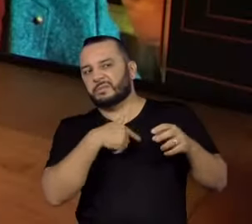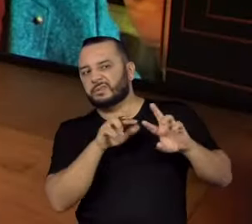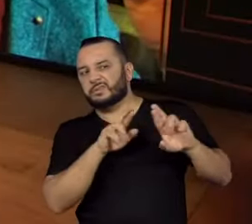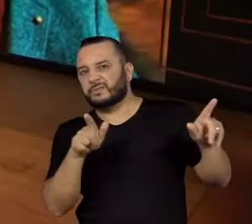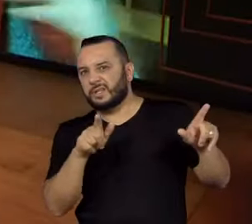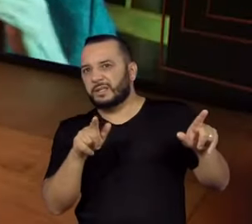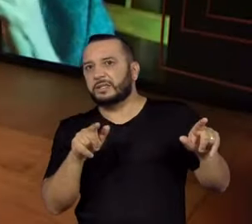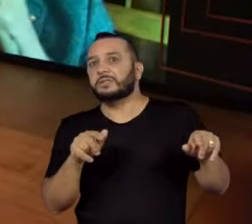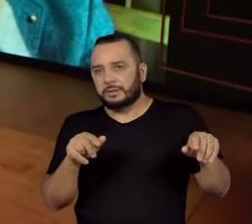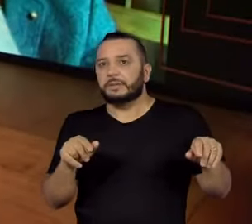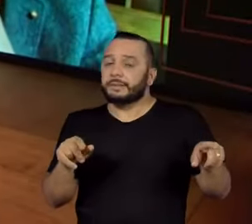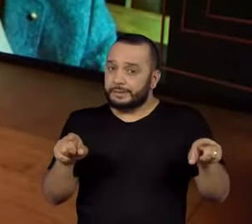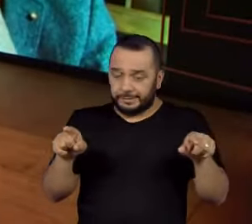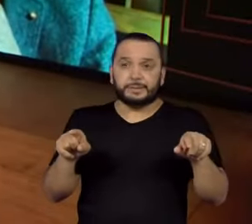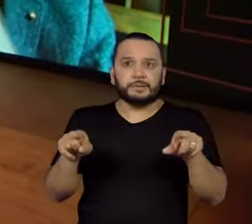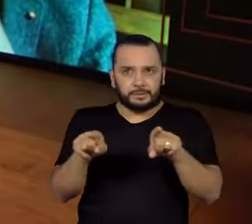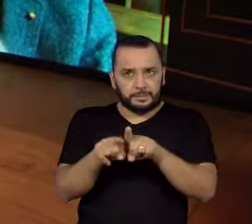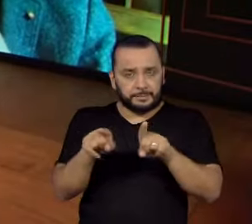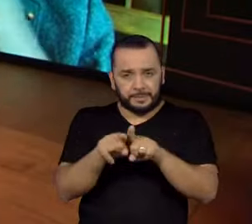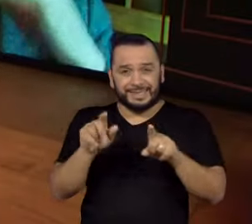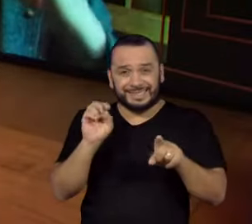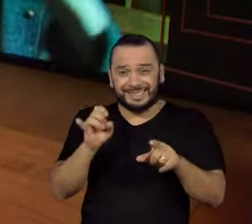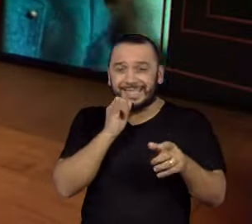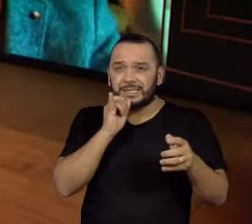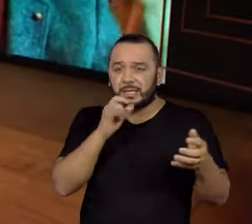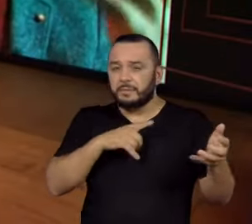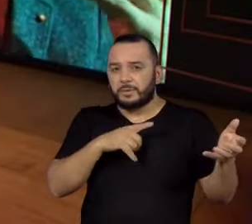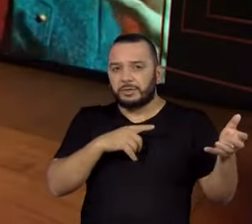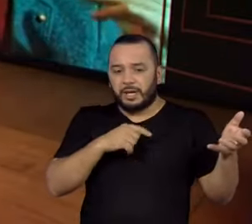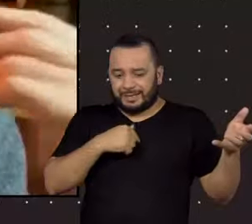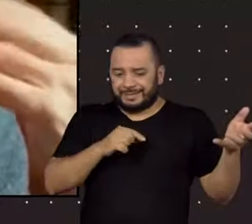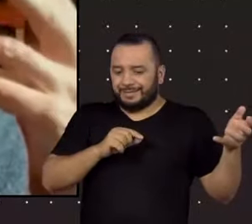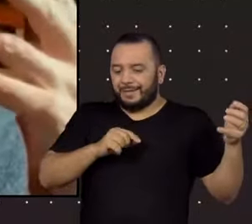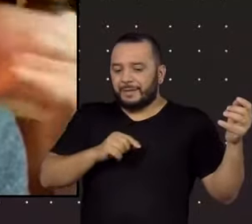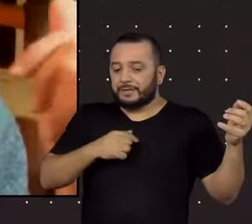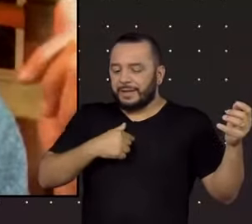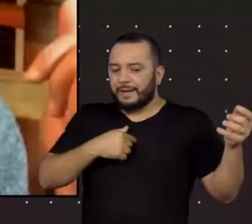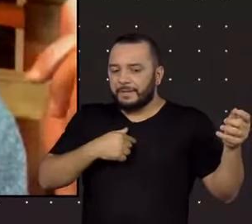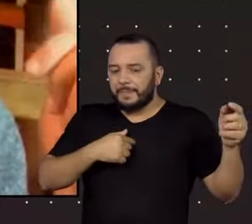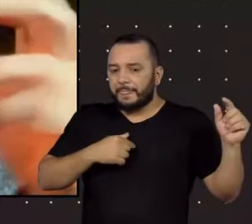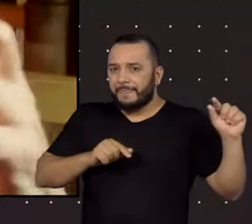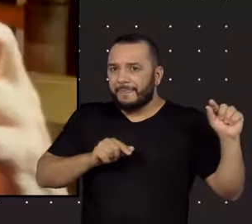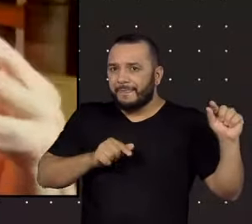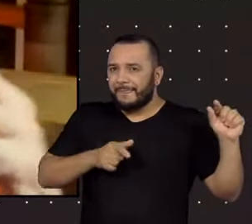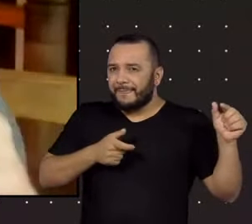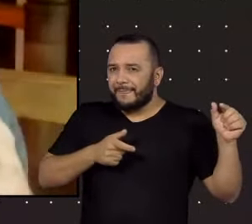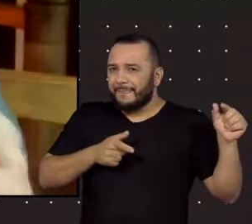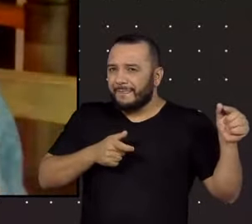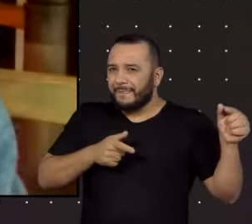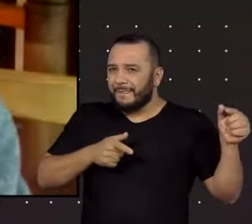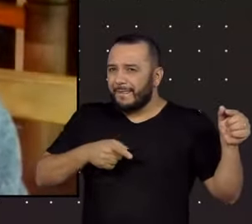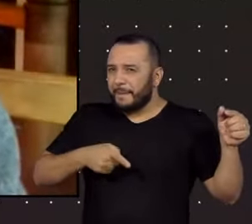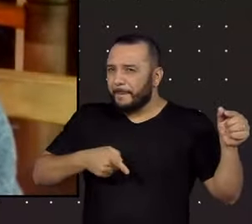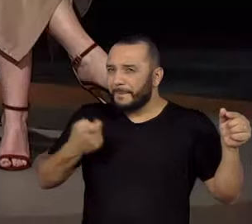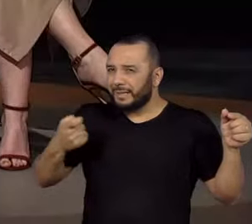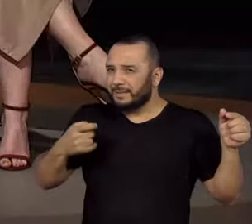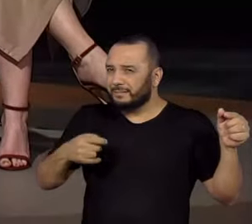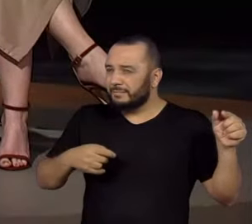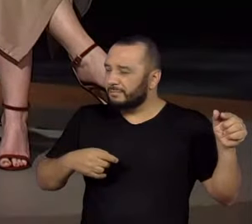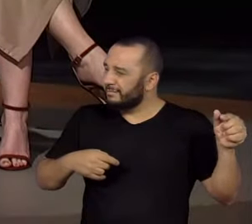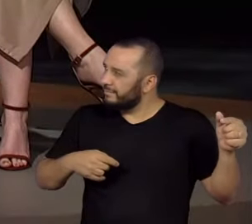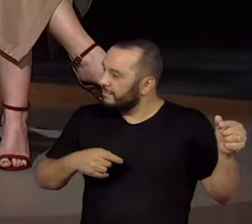já desafina. Ou então, se ele abaixar, subir demais, então ele não consegue afinar direito quando ele toca. Então,